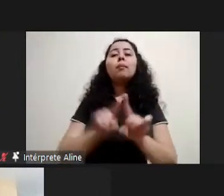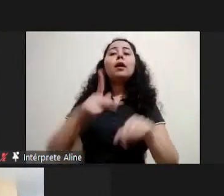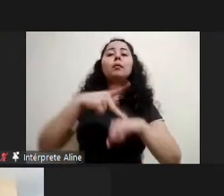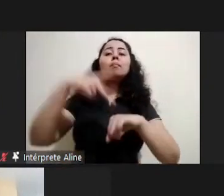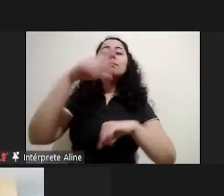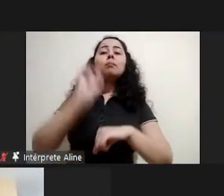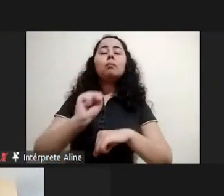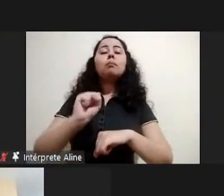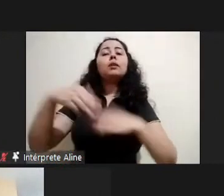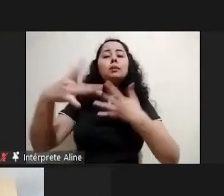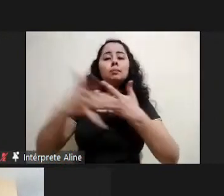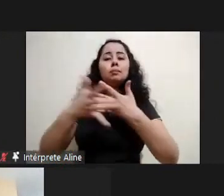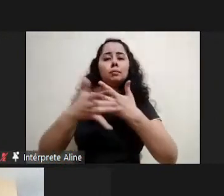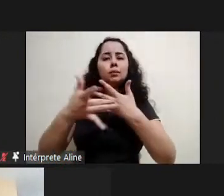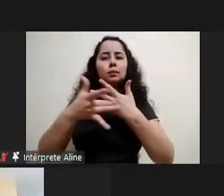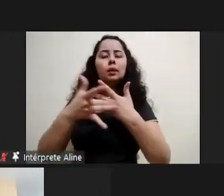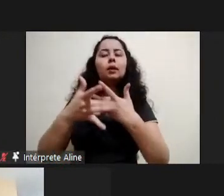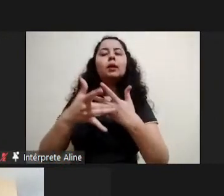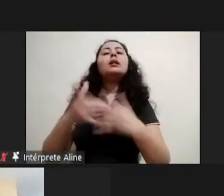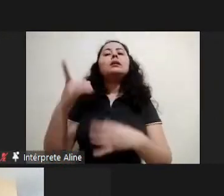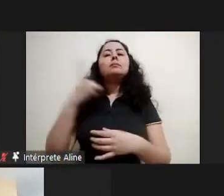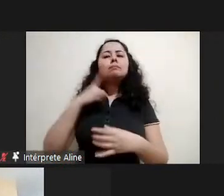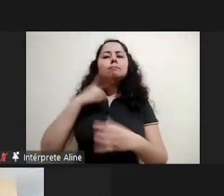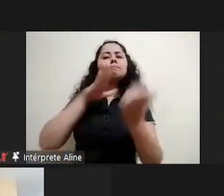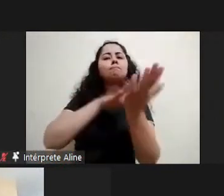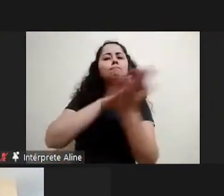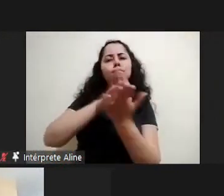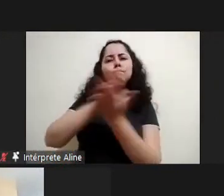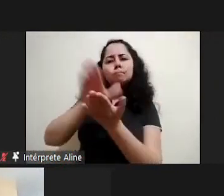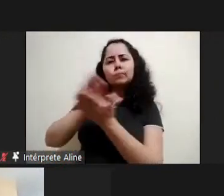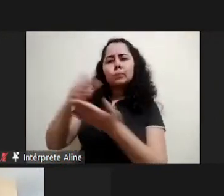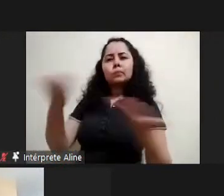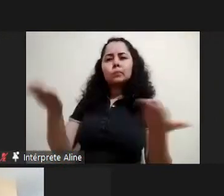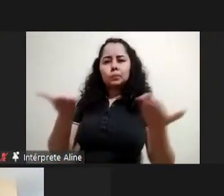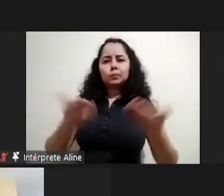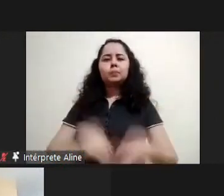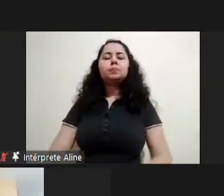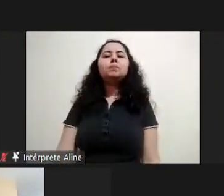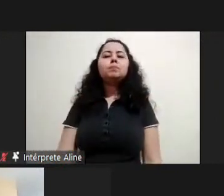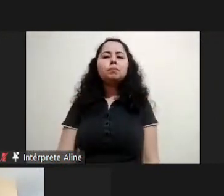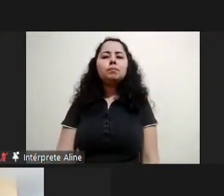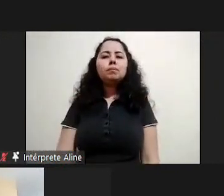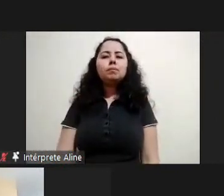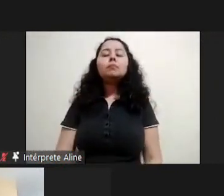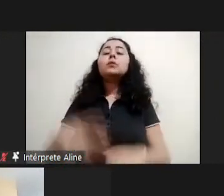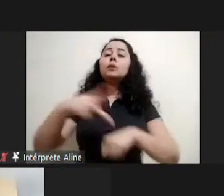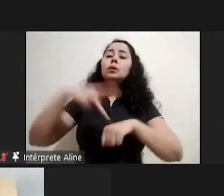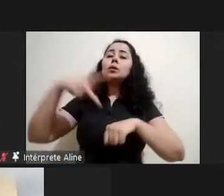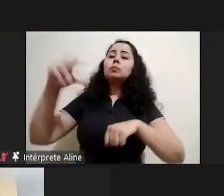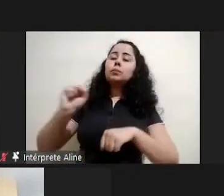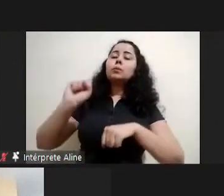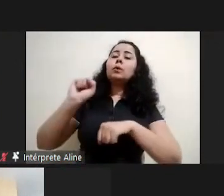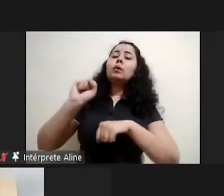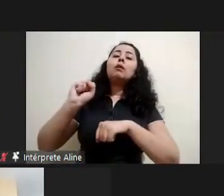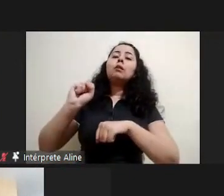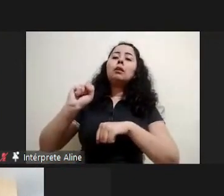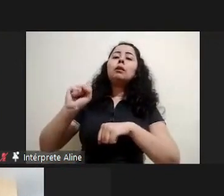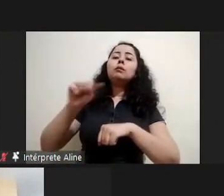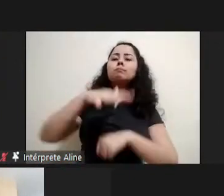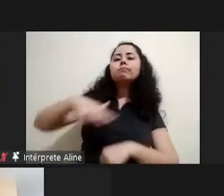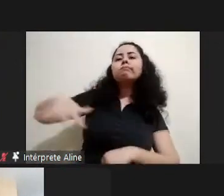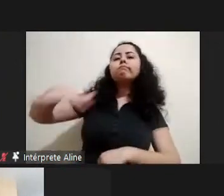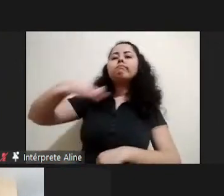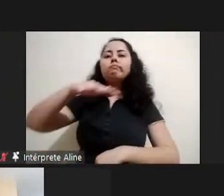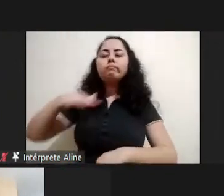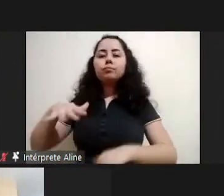que se dá a estas publicações o caráter atual, onde os programas de pós-graduação e cursos de graduação estimulam o que os